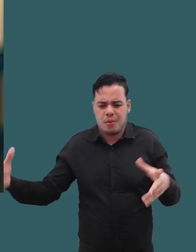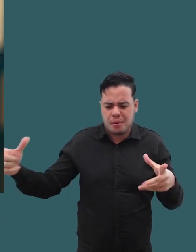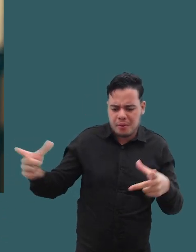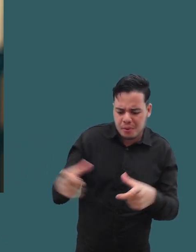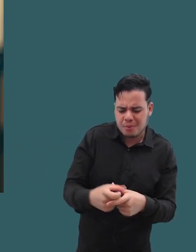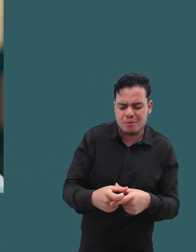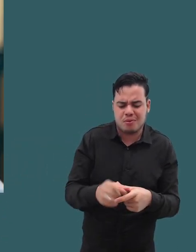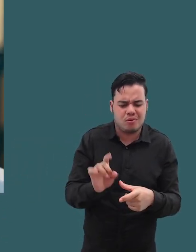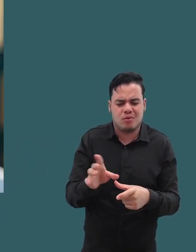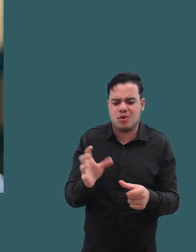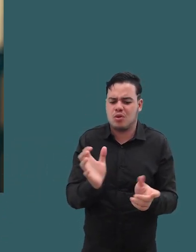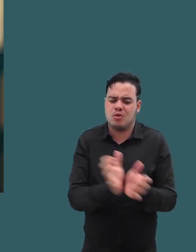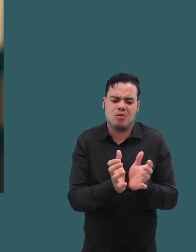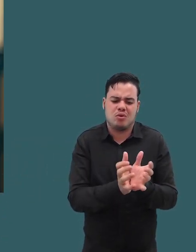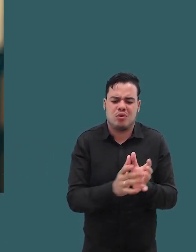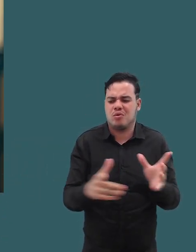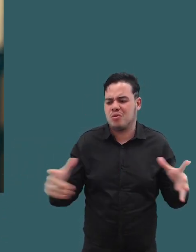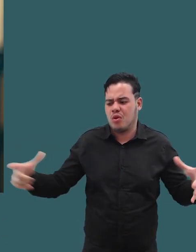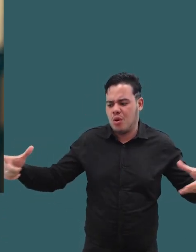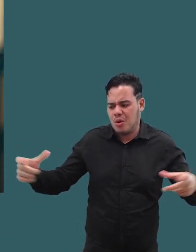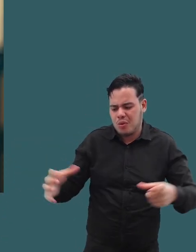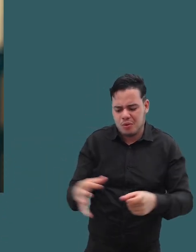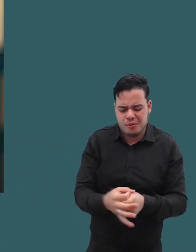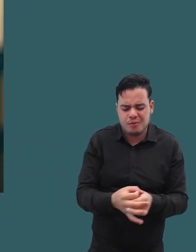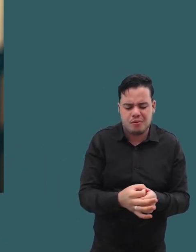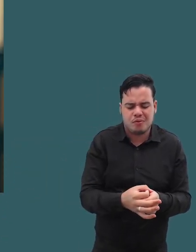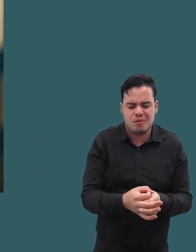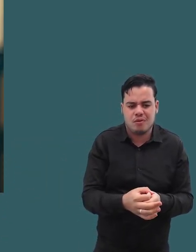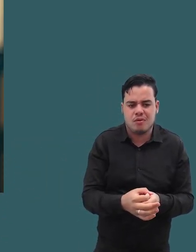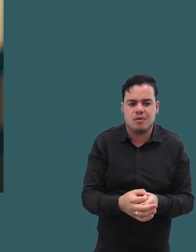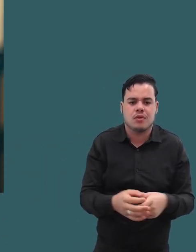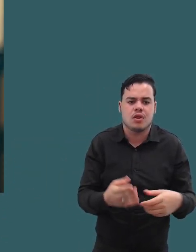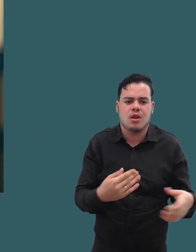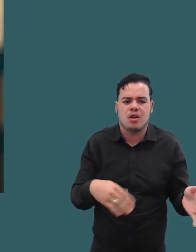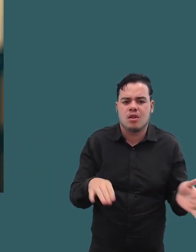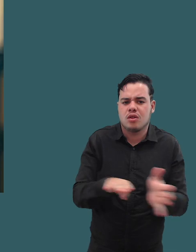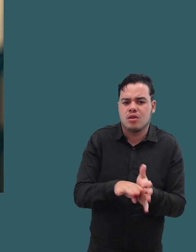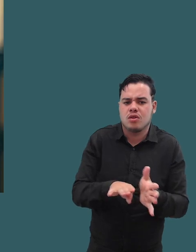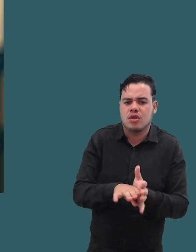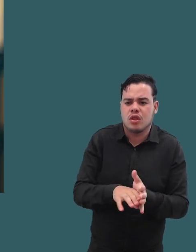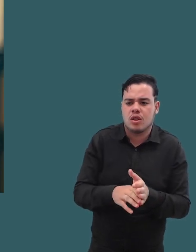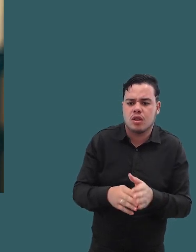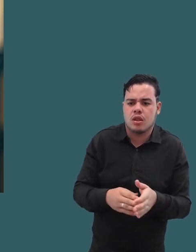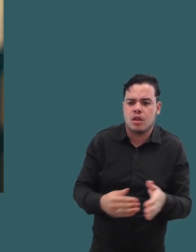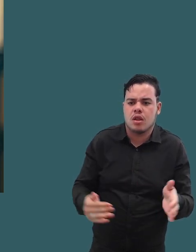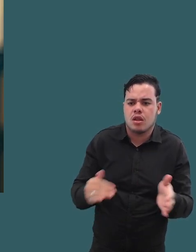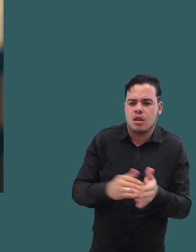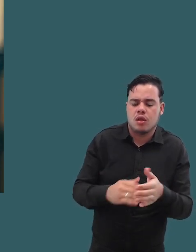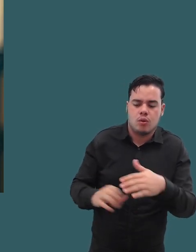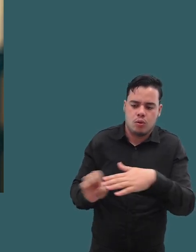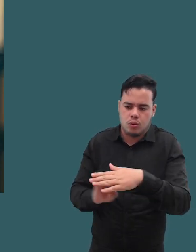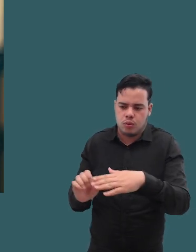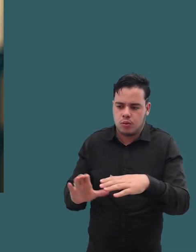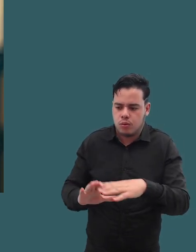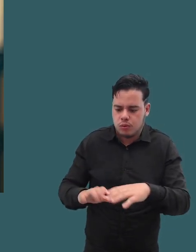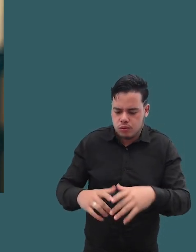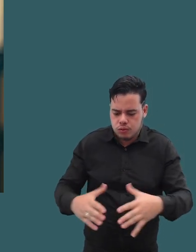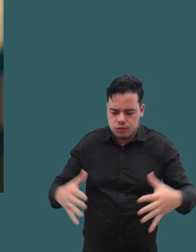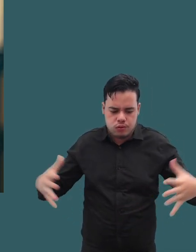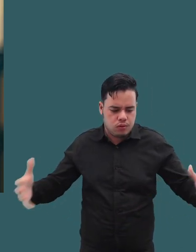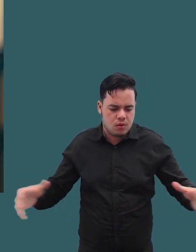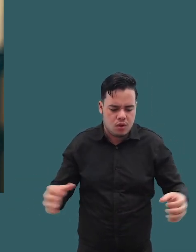determinado grupo, né? Dificilmente tudo vaza para a grande imprensa, mas necessariamente não